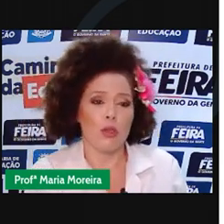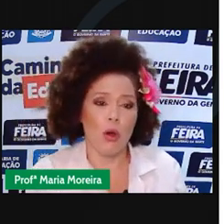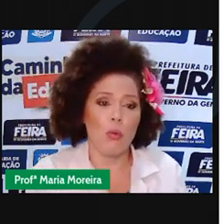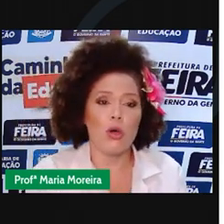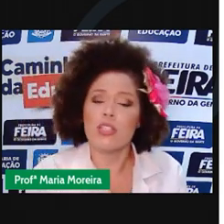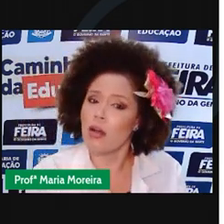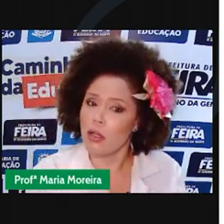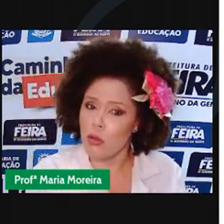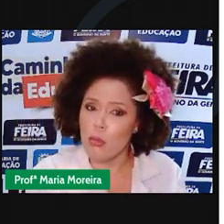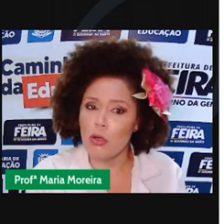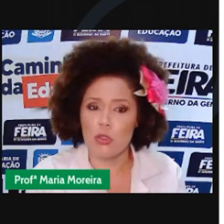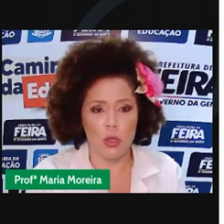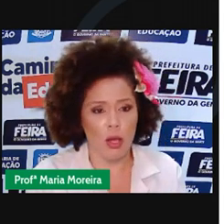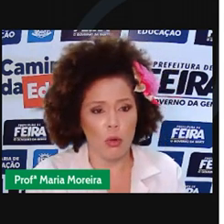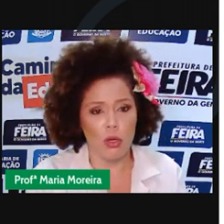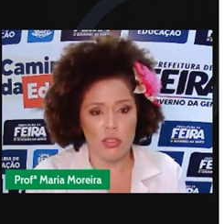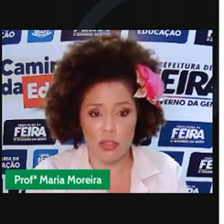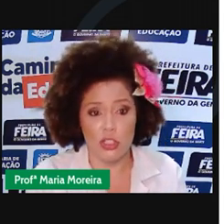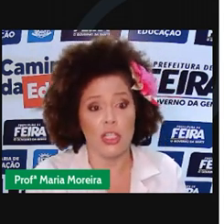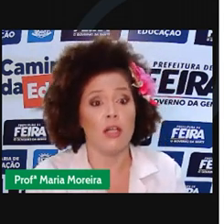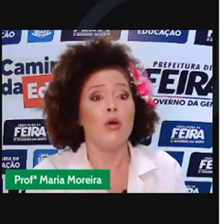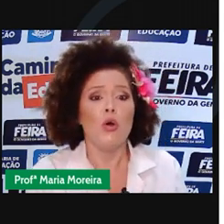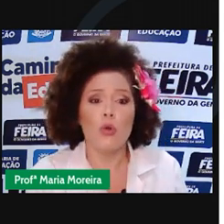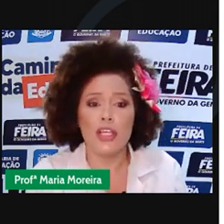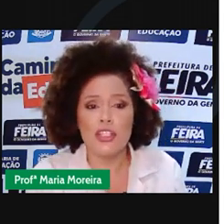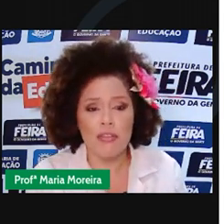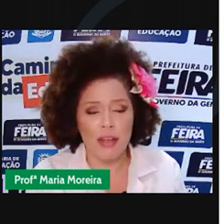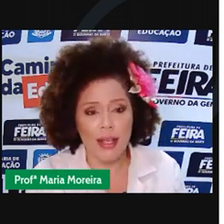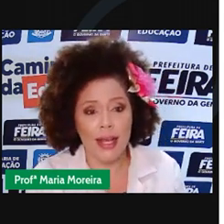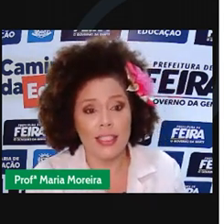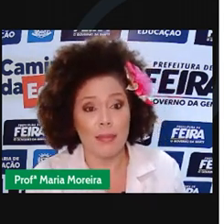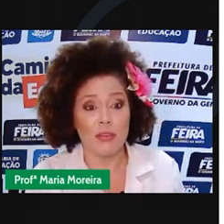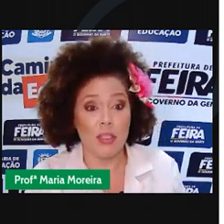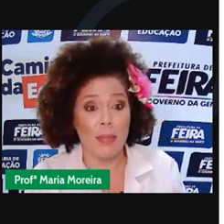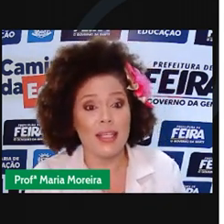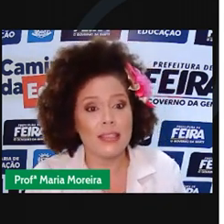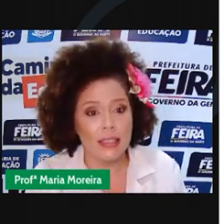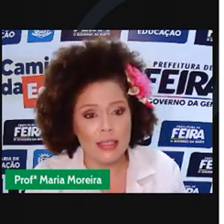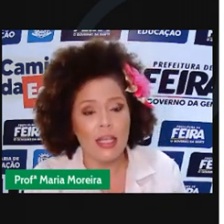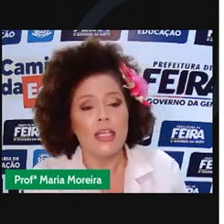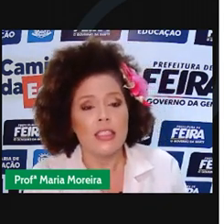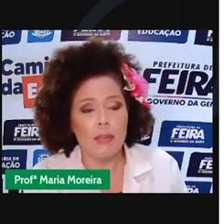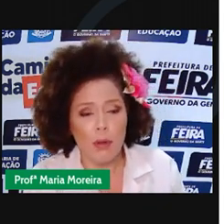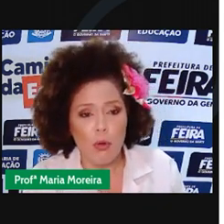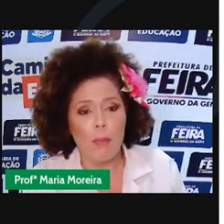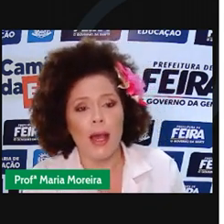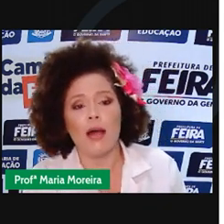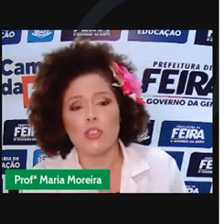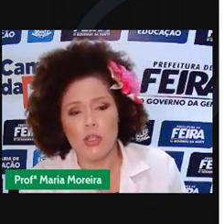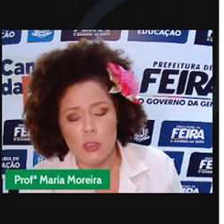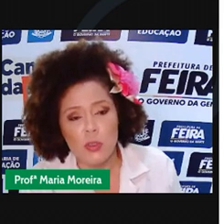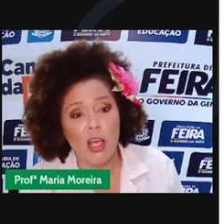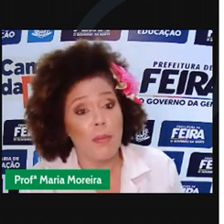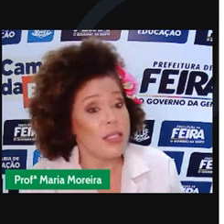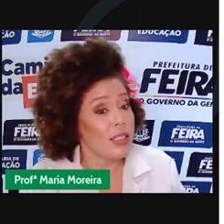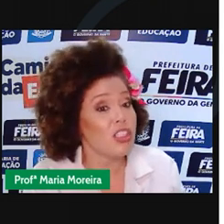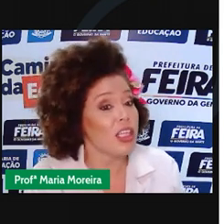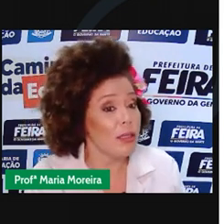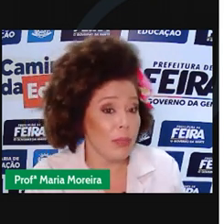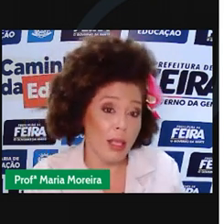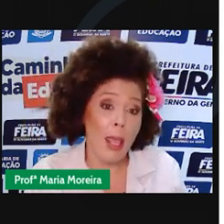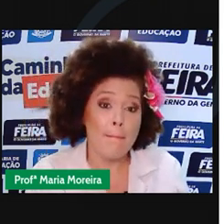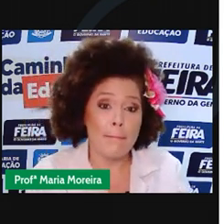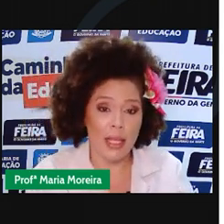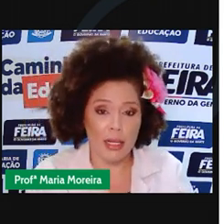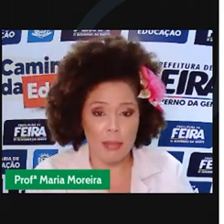café a hora do almoço a hora do almoço arroz feijão o que estiver em casa mas você precisa se preocupar o seu responsável